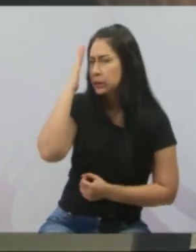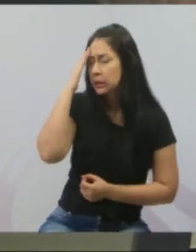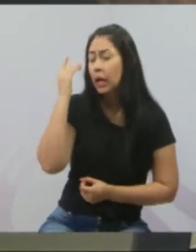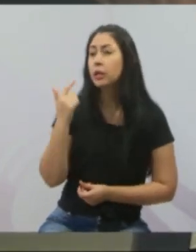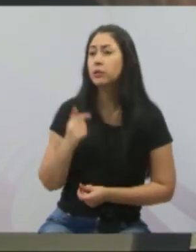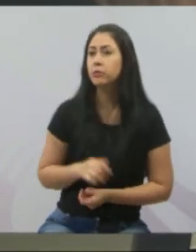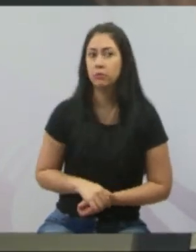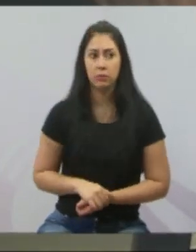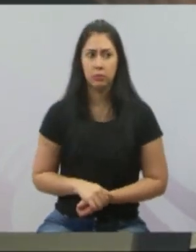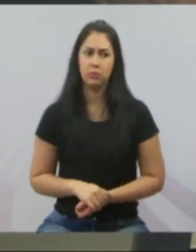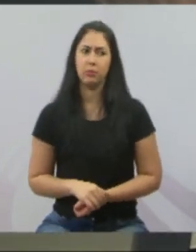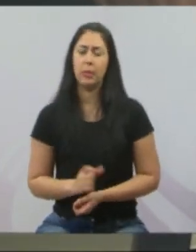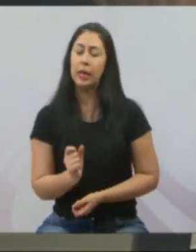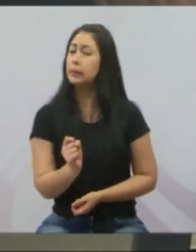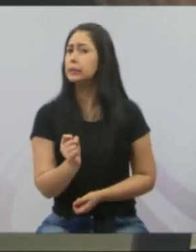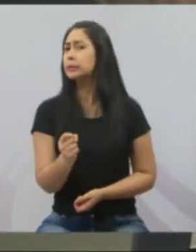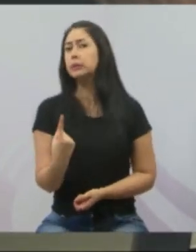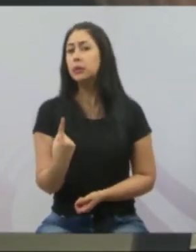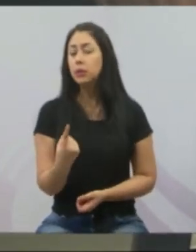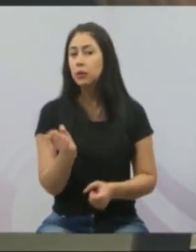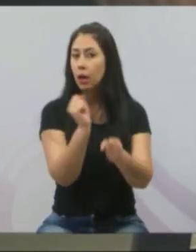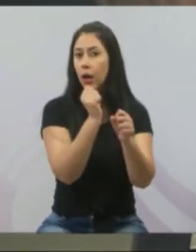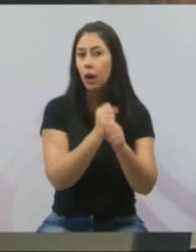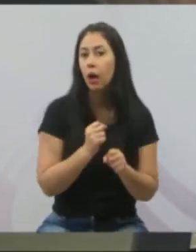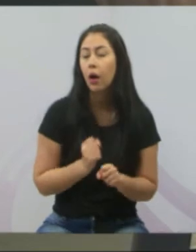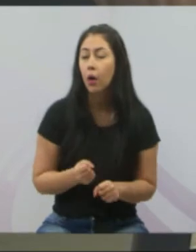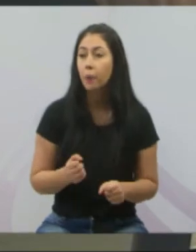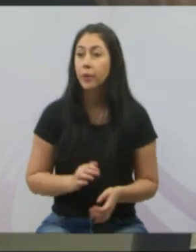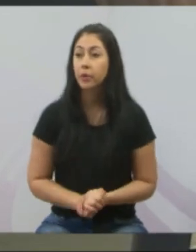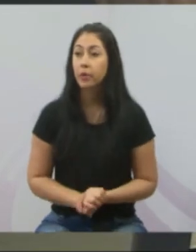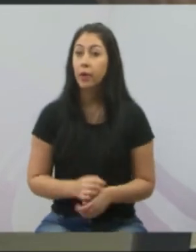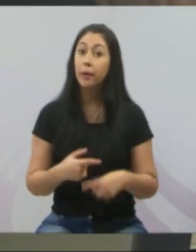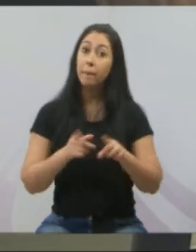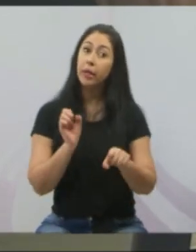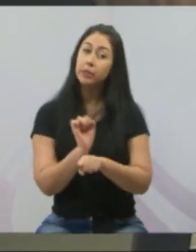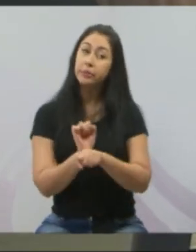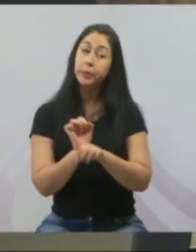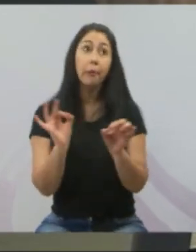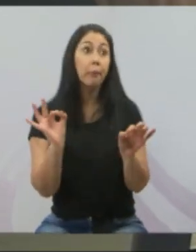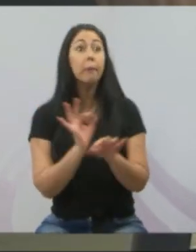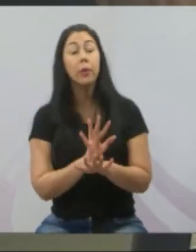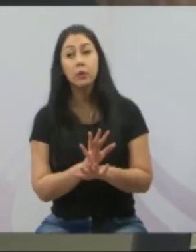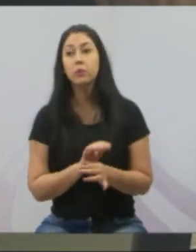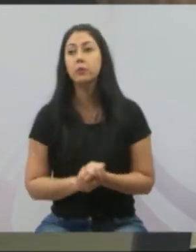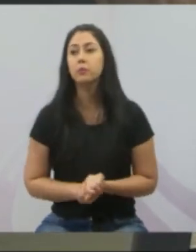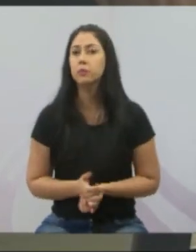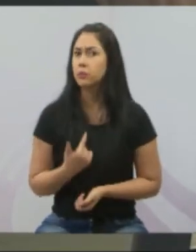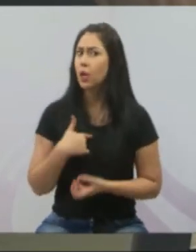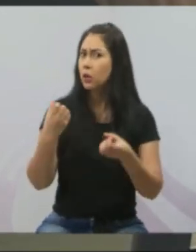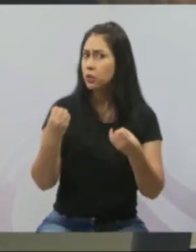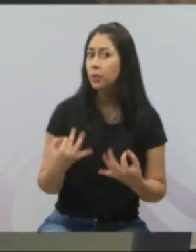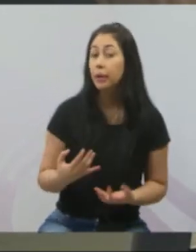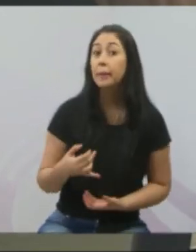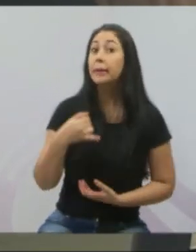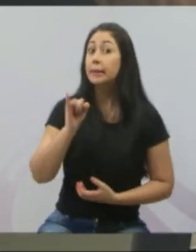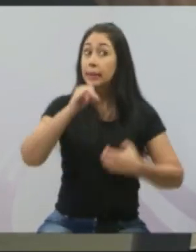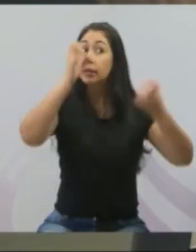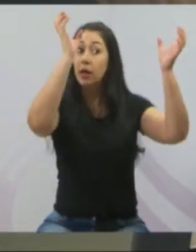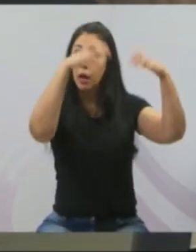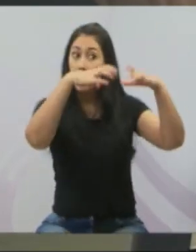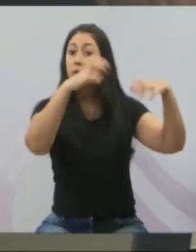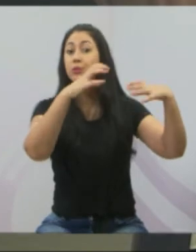segurança necessária. Devido a este fato, excelentíssimo senhor prefeito Isaías Santana solicitou um estudo técnico do local e